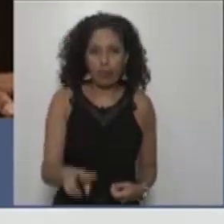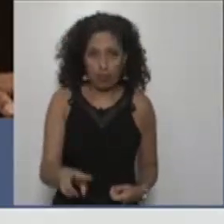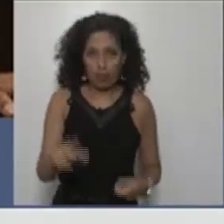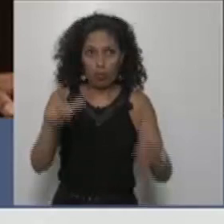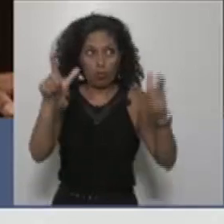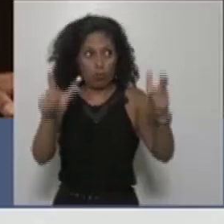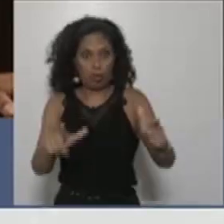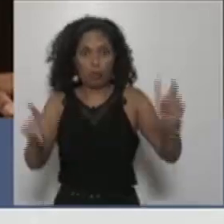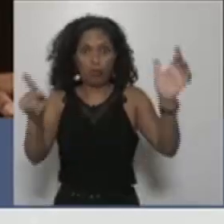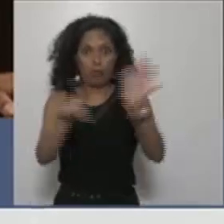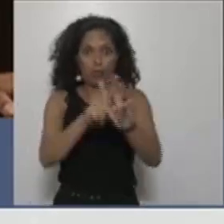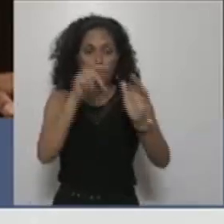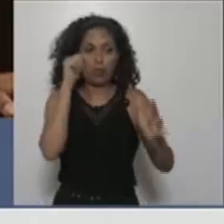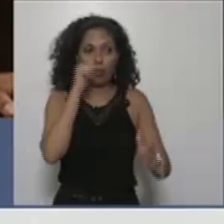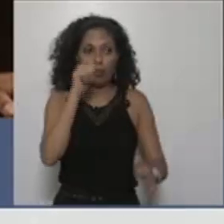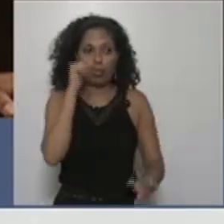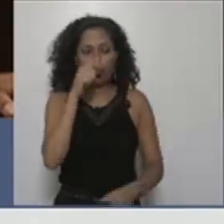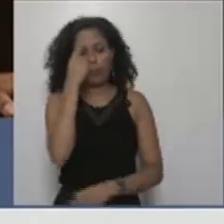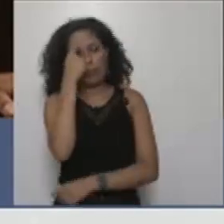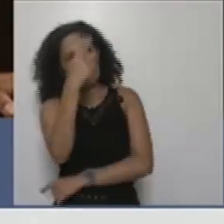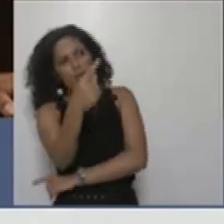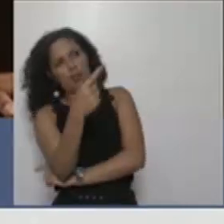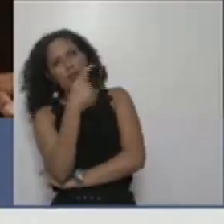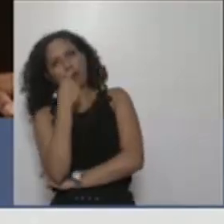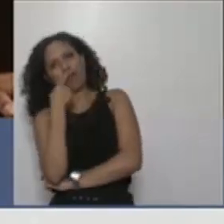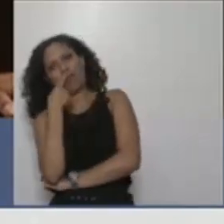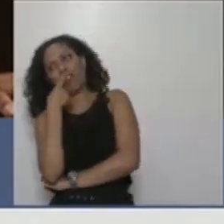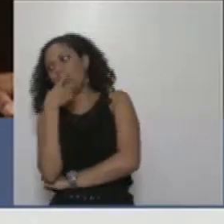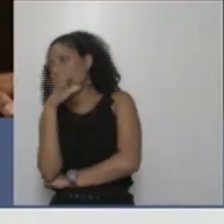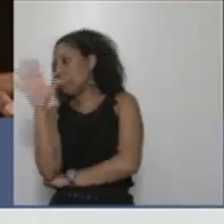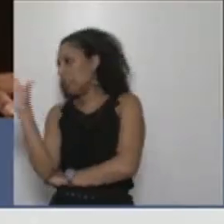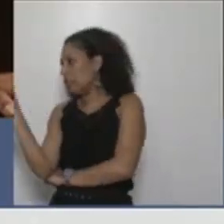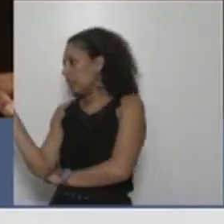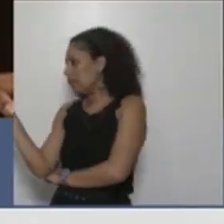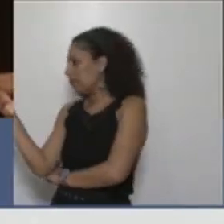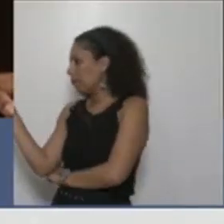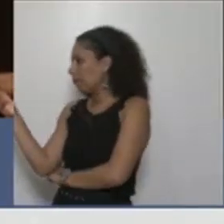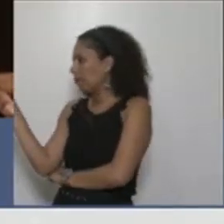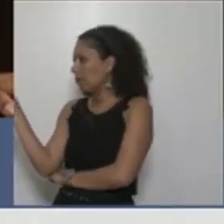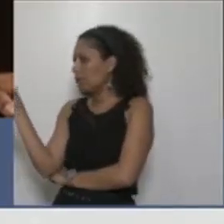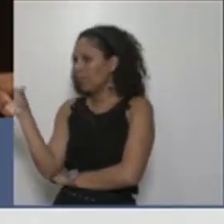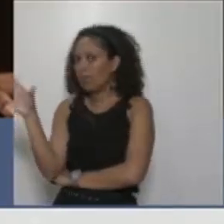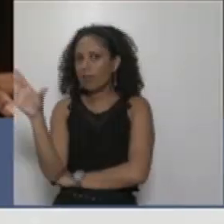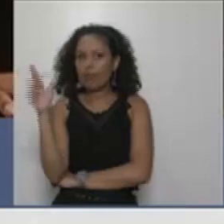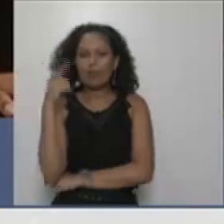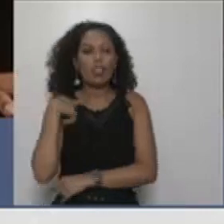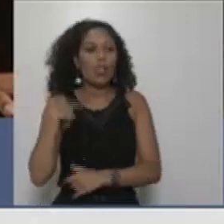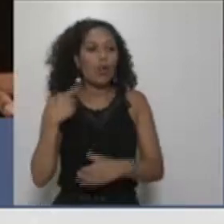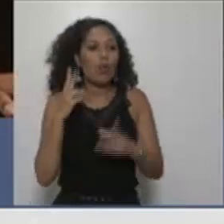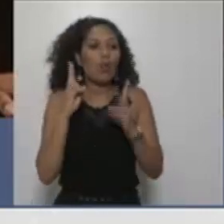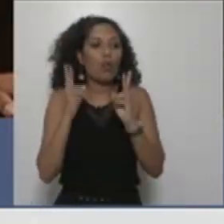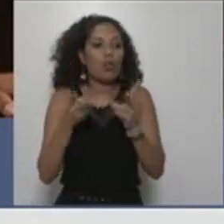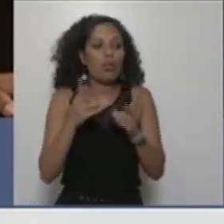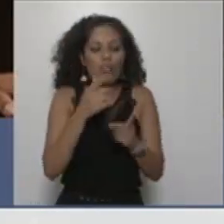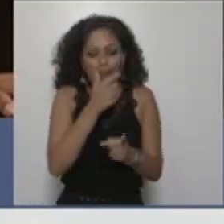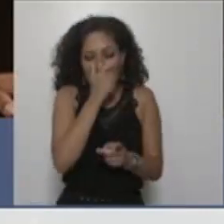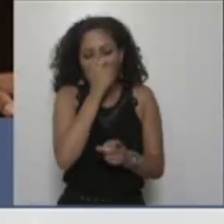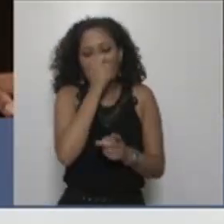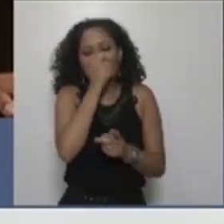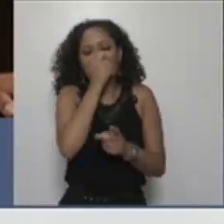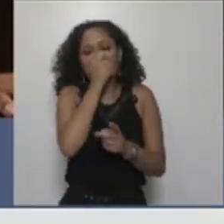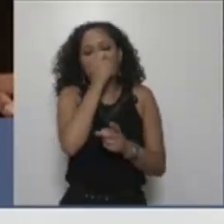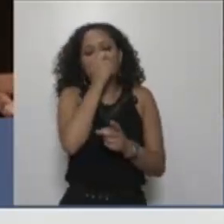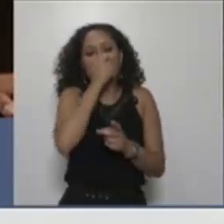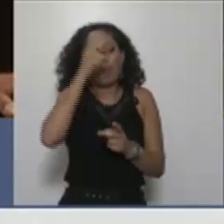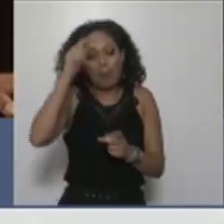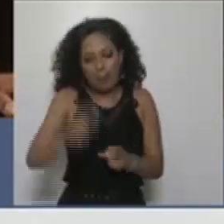para mulheres, ele pensa assim, ferrou, eu vou mais enlatado do que eu já ia, eu vou mais apertado do que